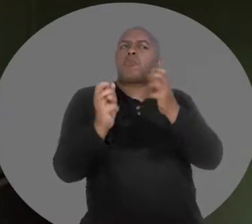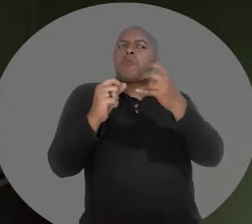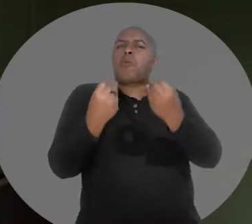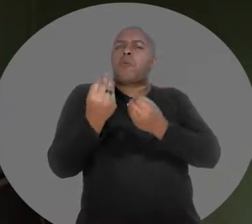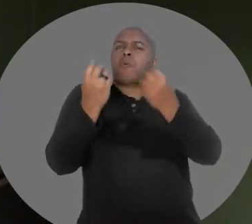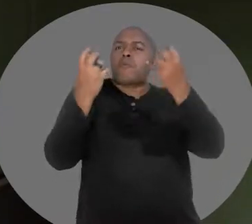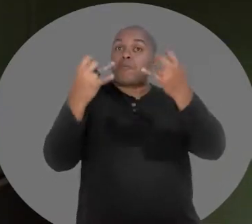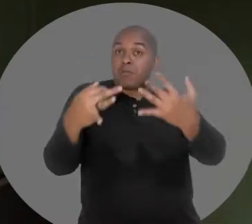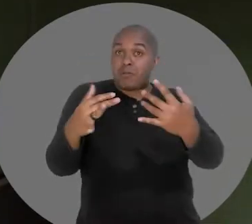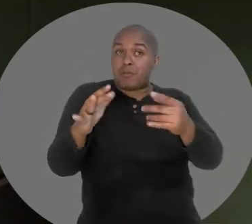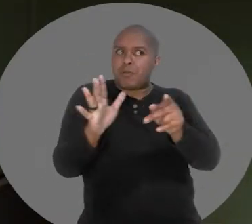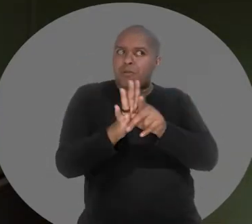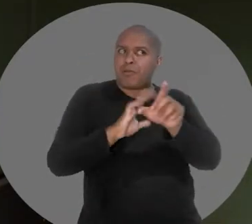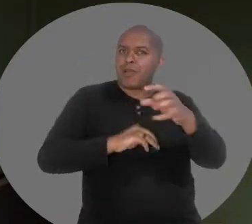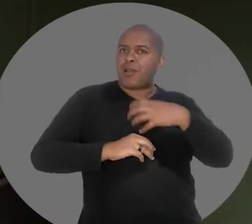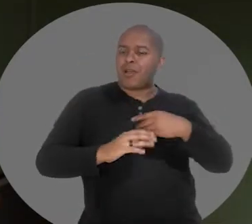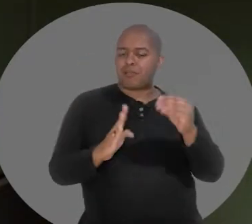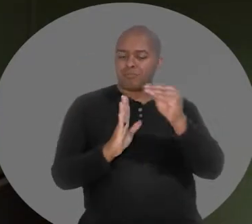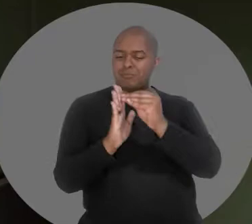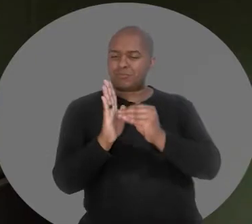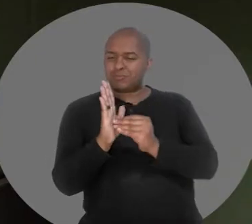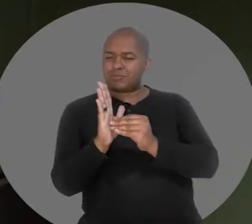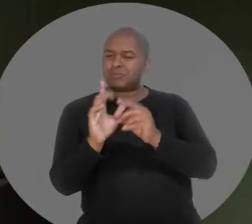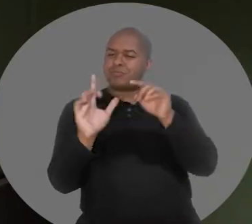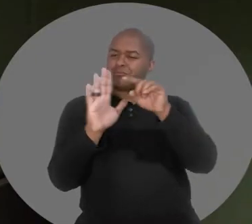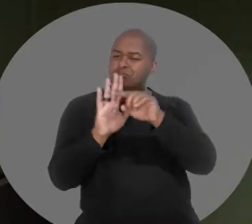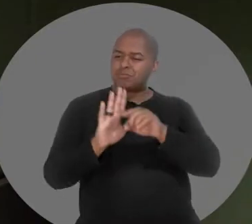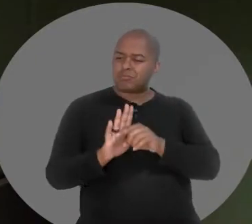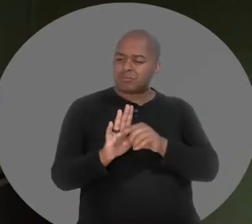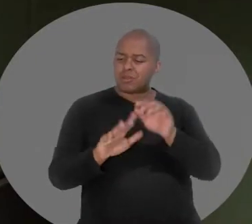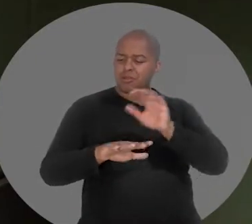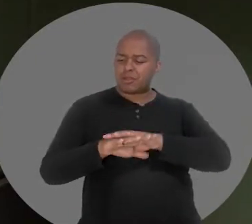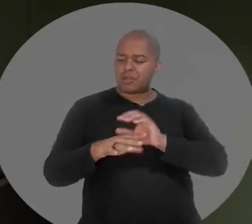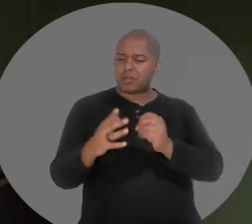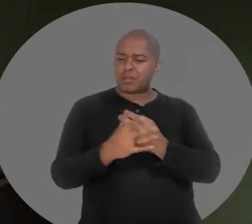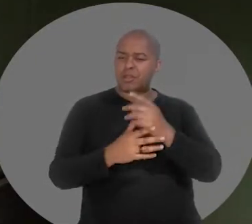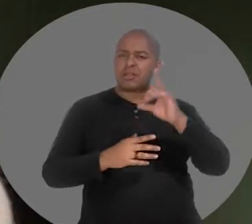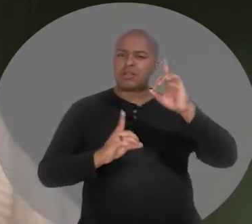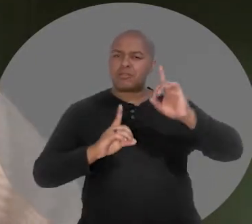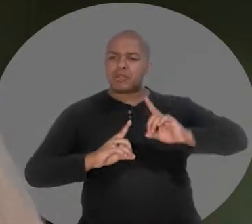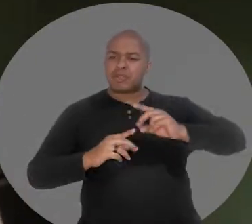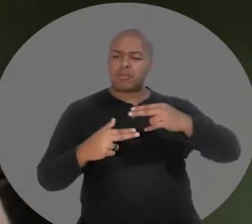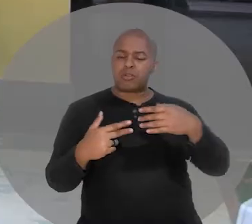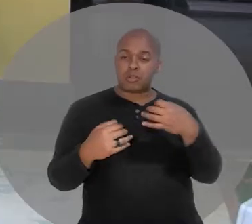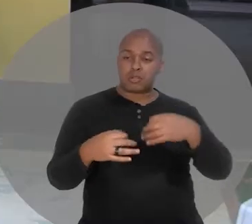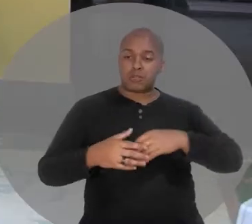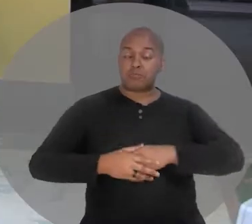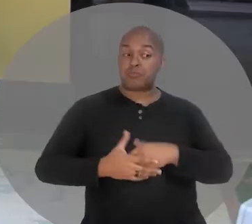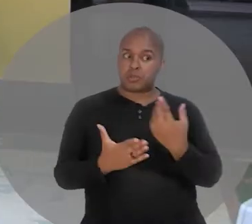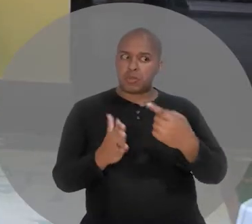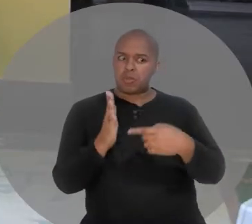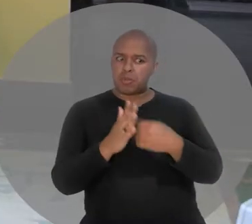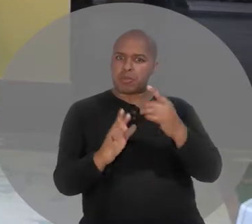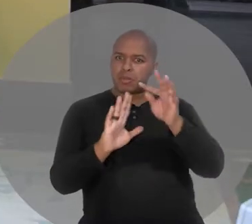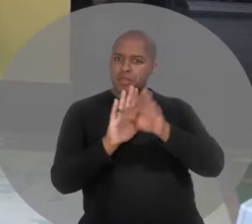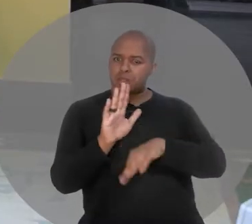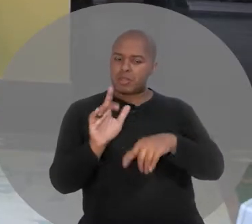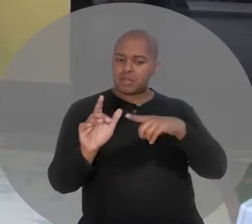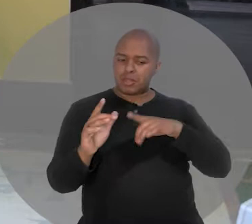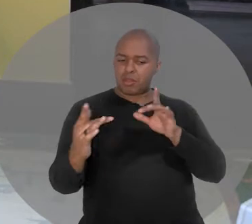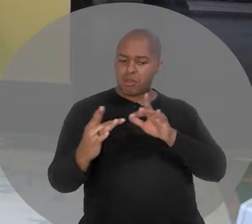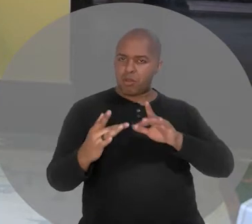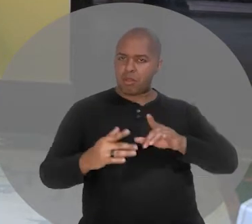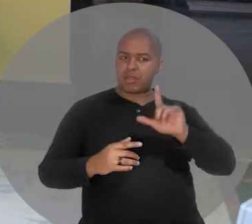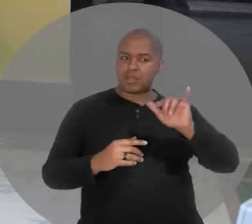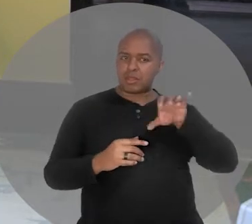a forma com que ela colocava as questões afeitas à deficiência e tal. Então, meu primeiro texto que Diego eu tive